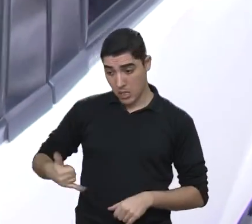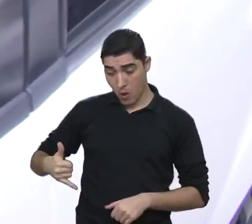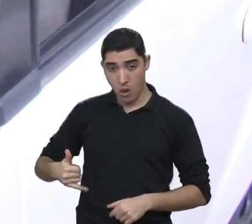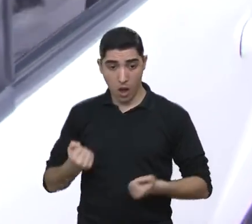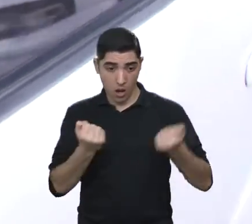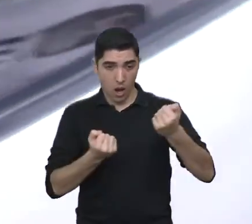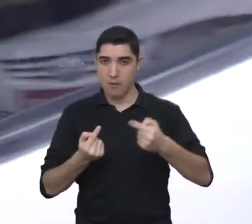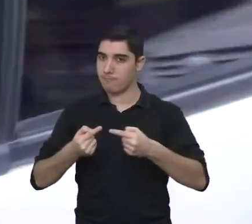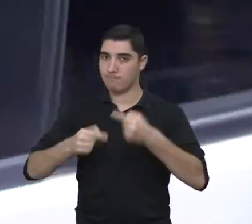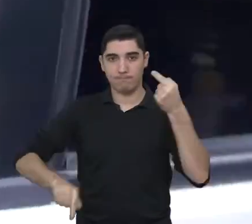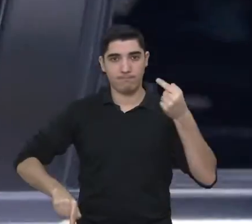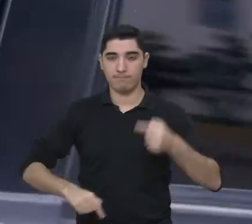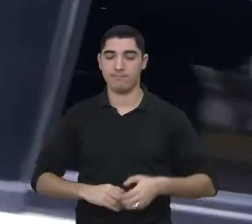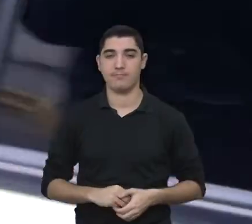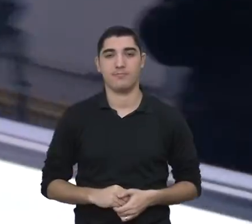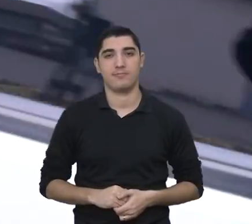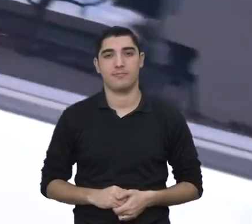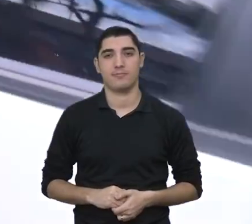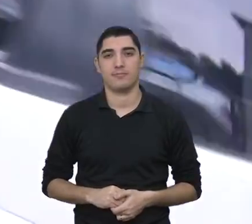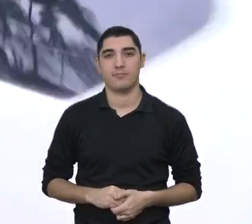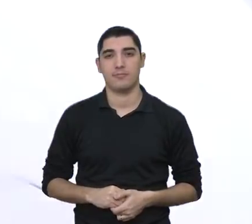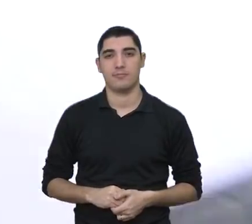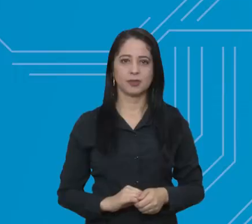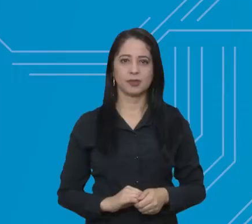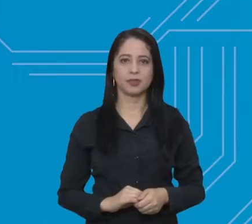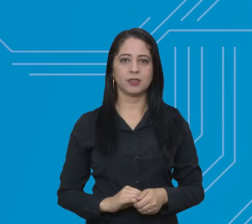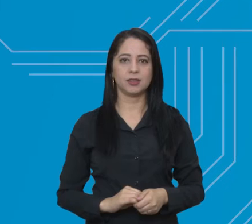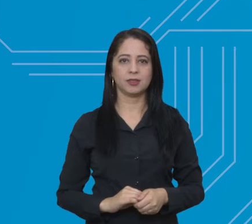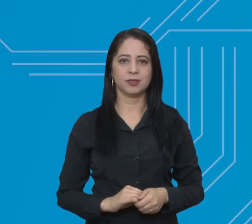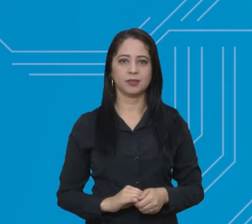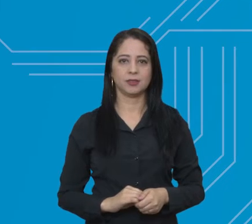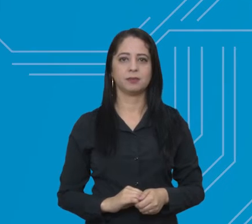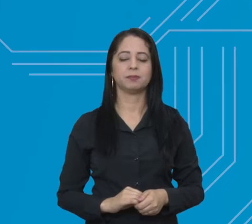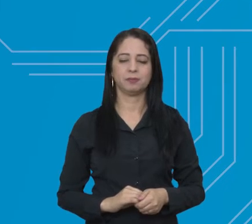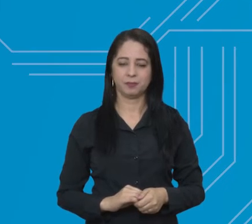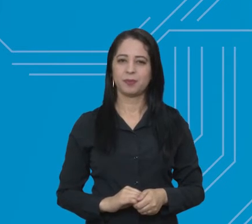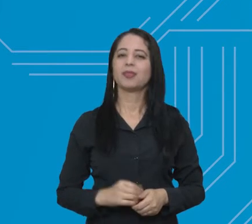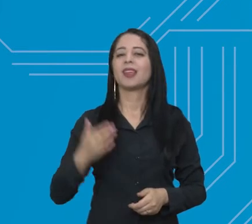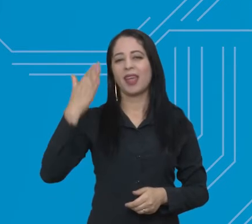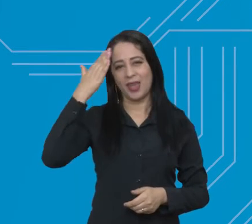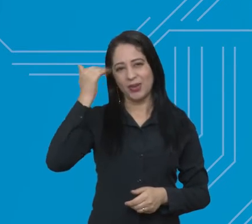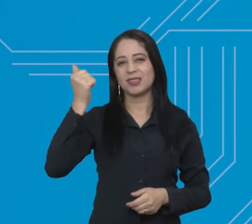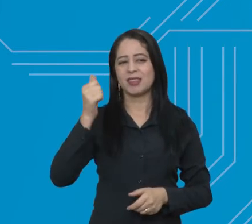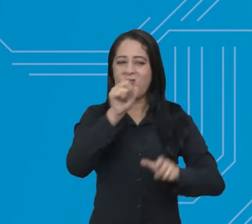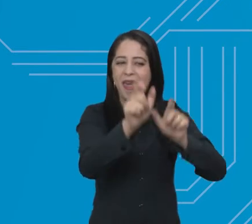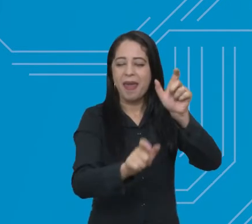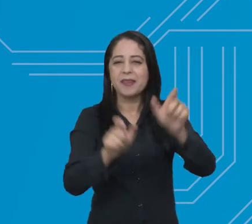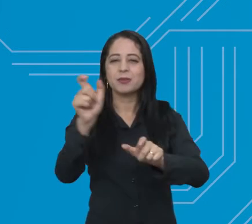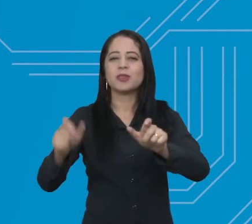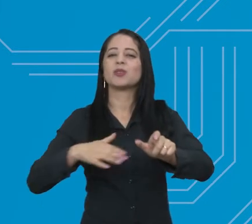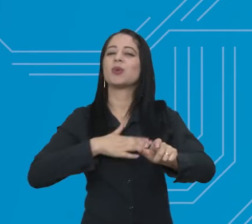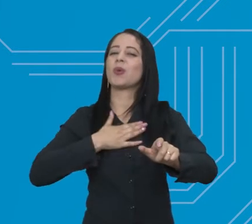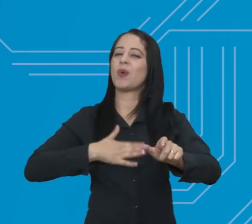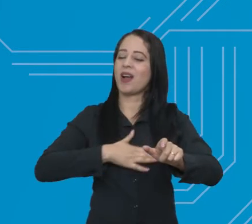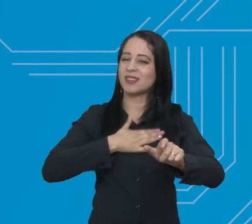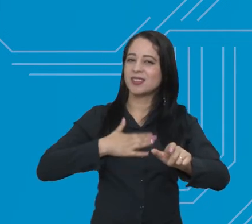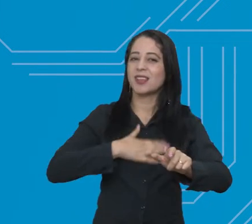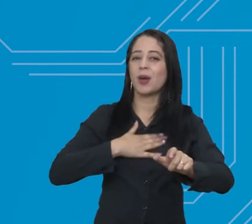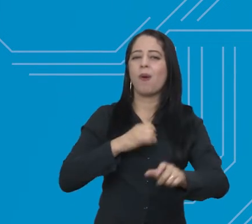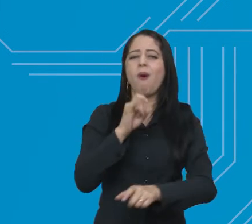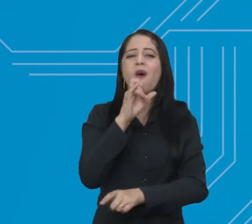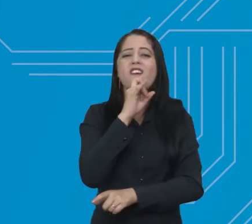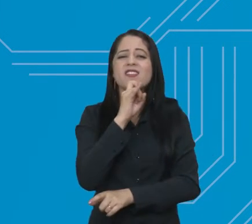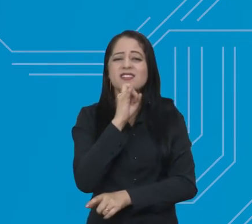celular e direção não combinam. Eu sei que tem muita gente que gosta do inverno, mas essa época do